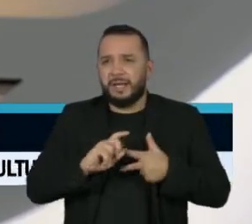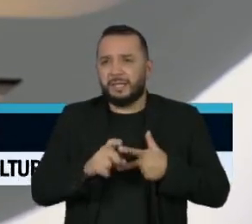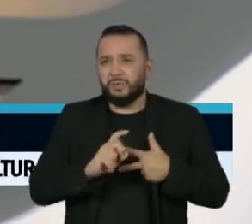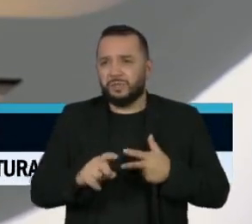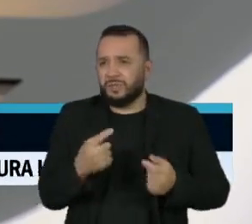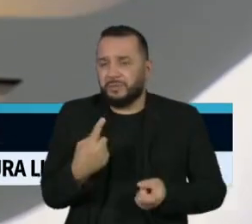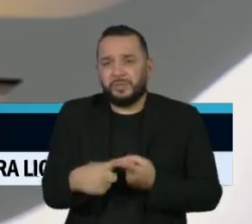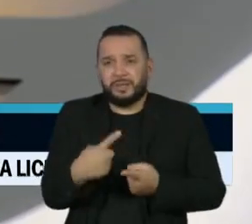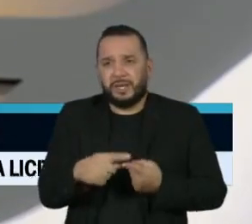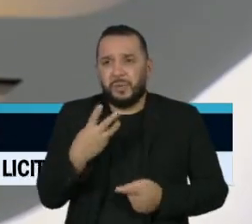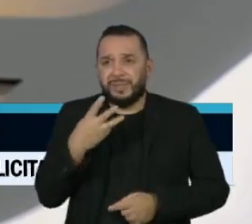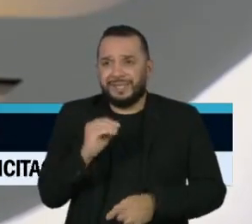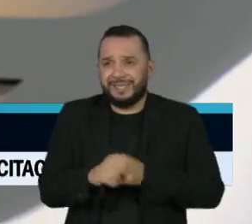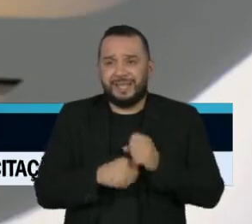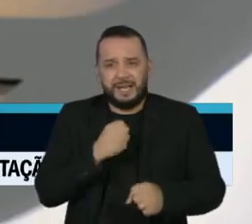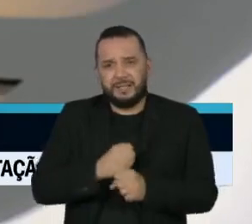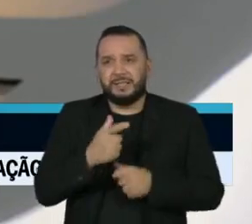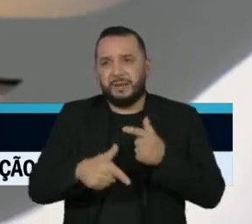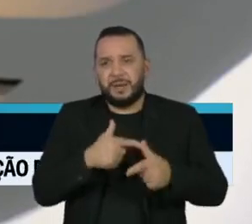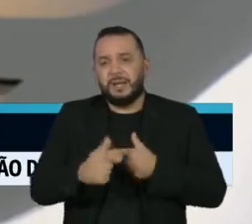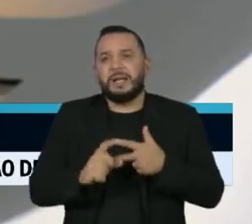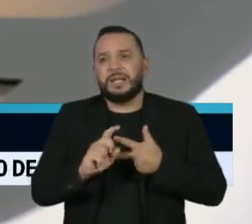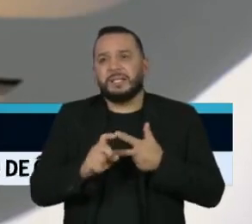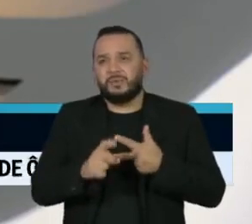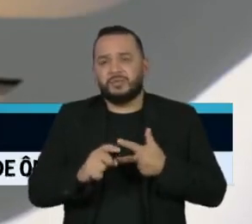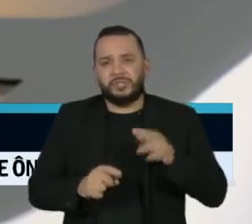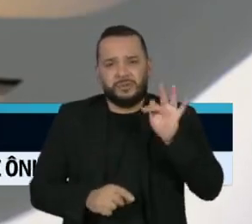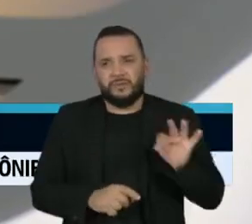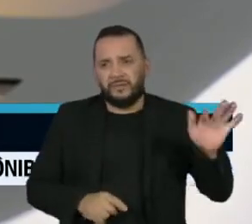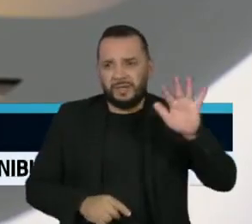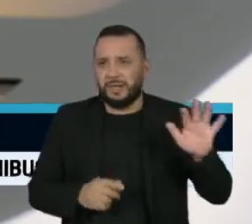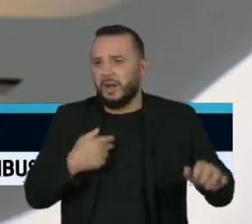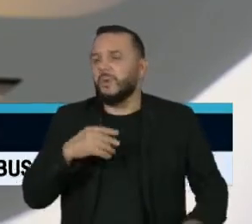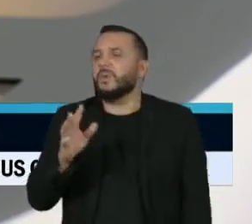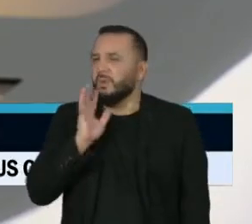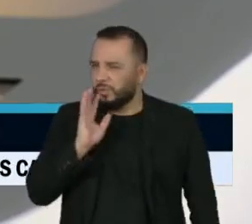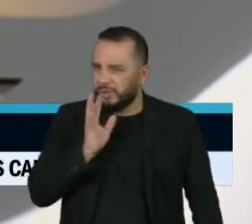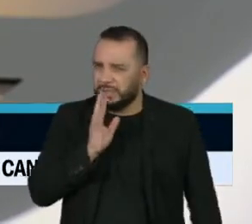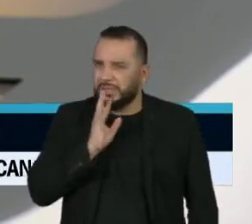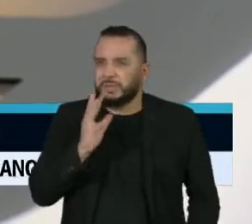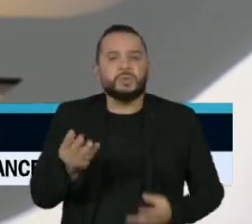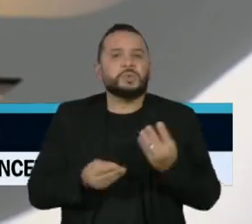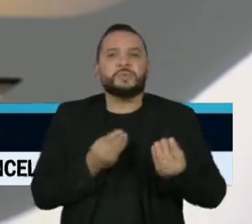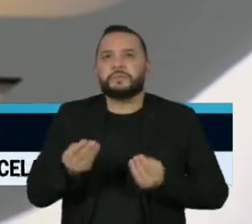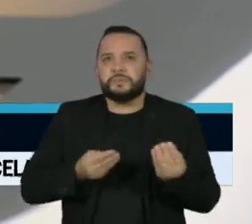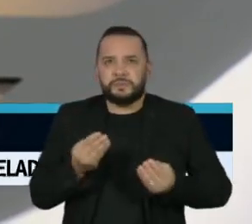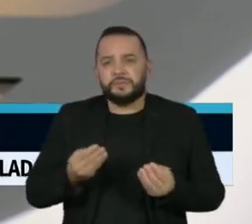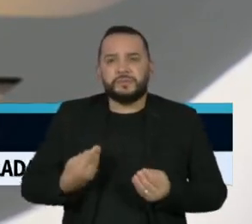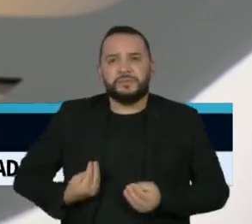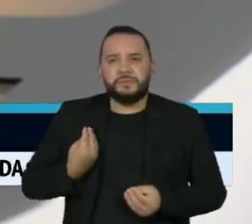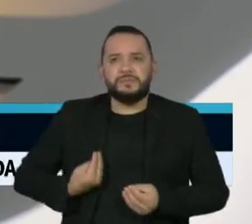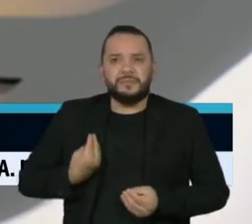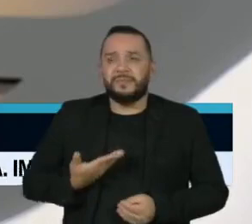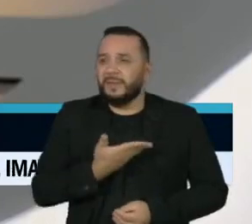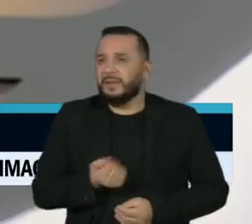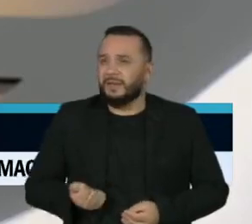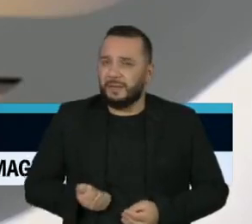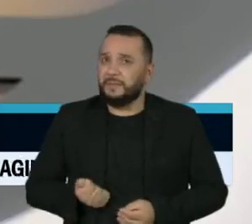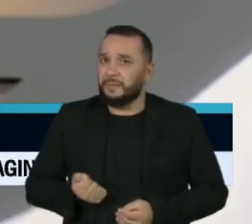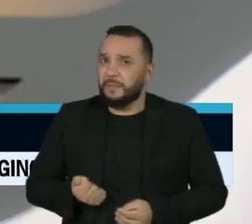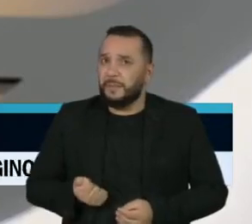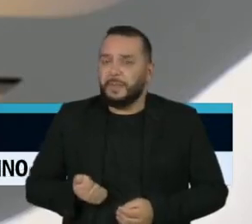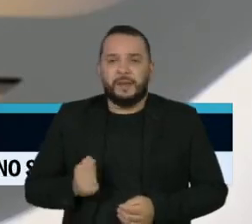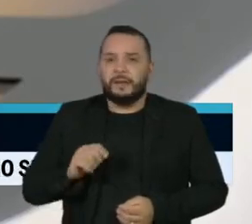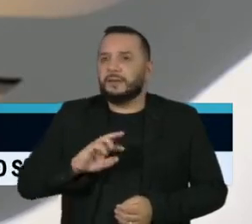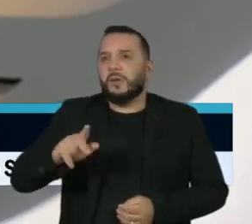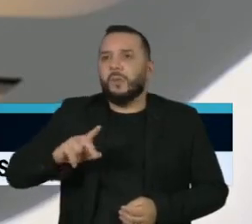fiquei 30 anos no executivo federal. Eu conheço muito bem o que era o cotidiano. E não é